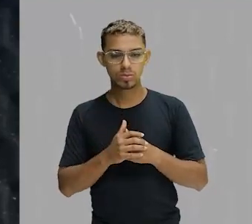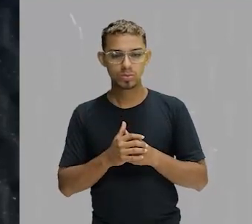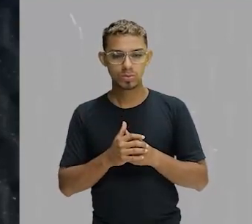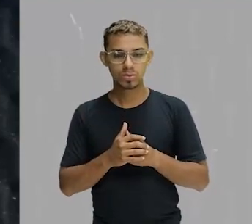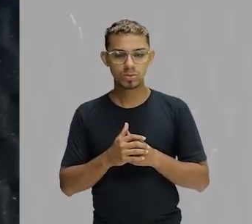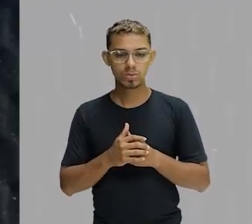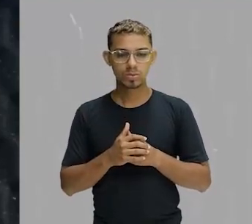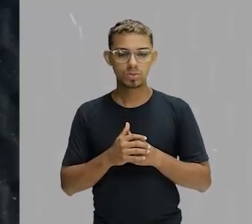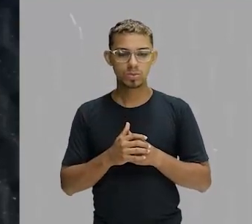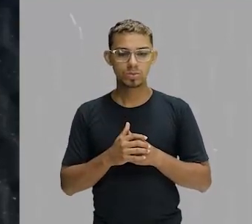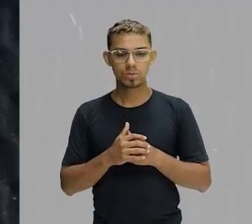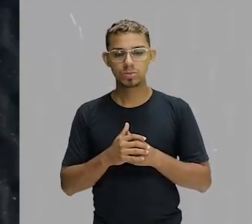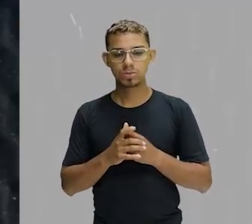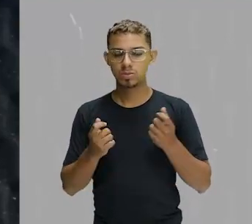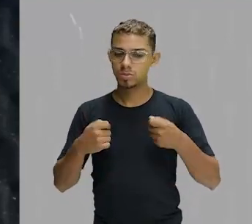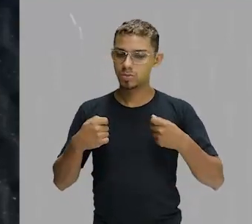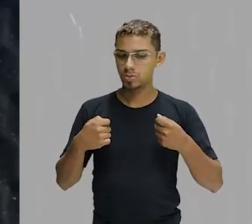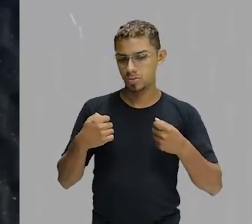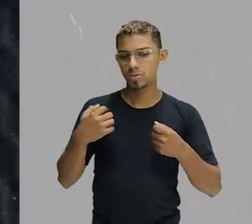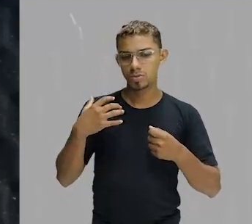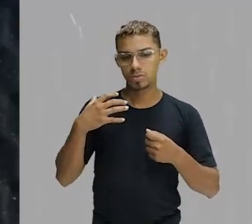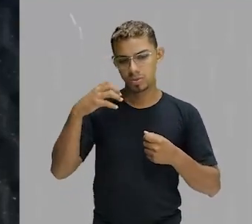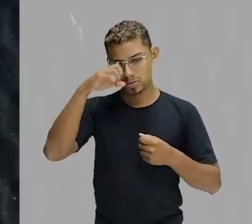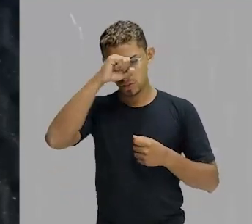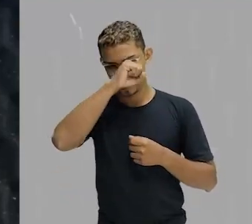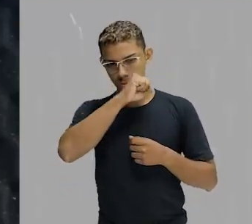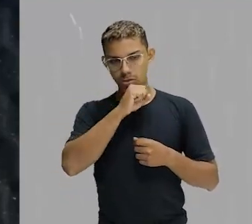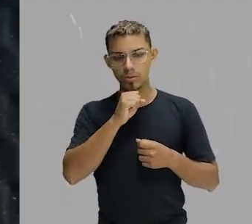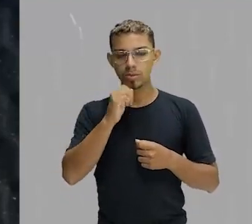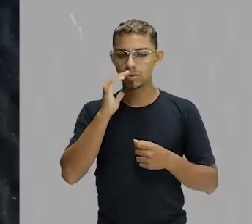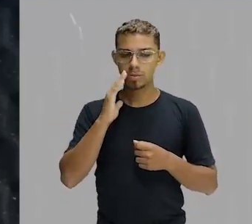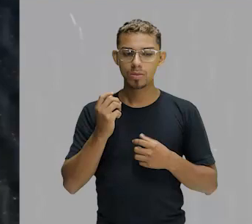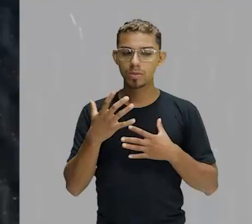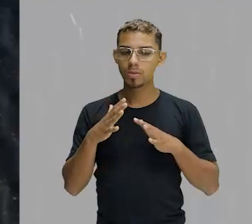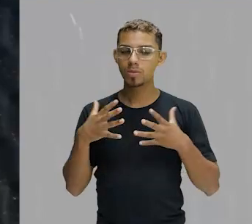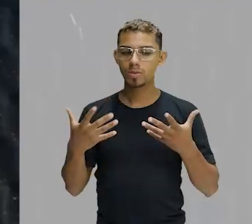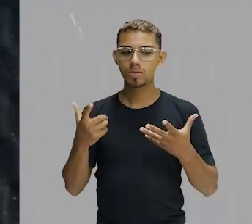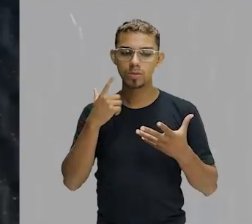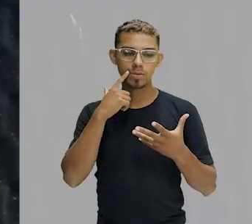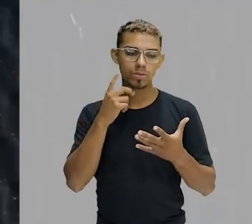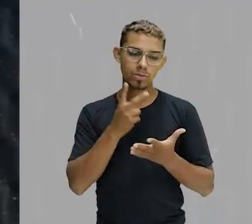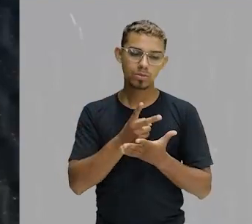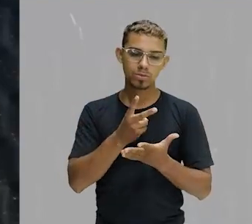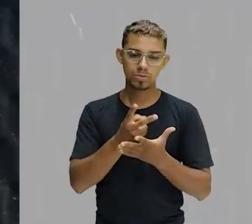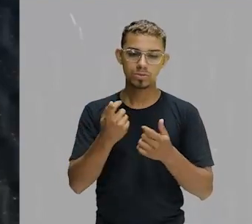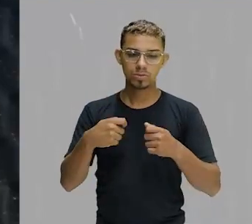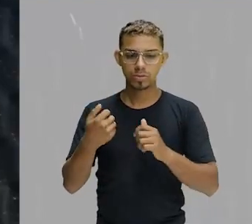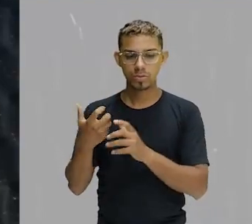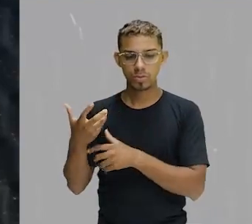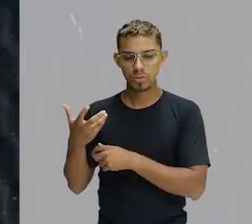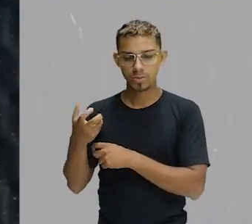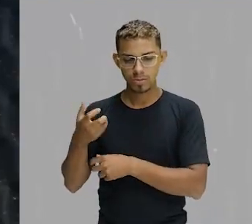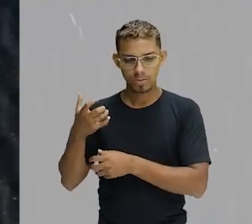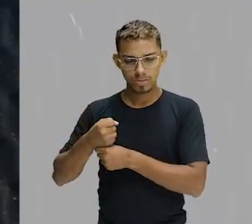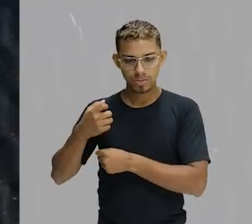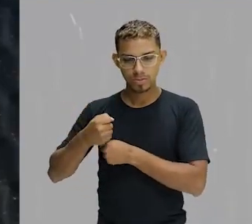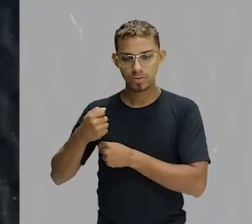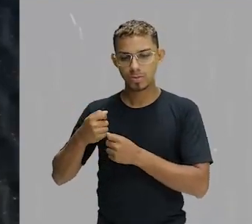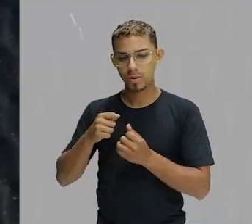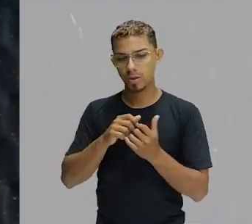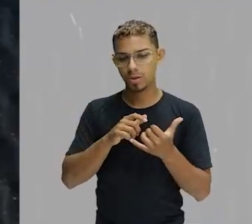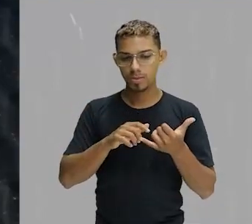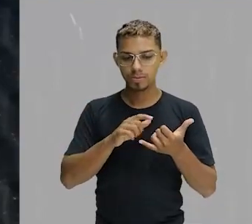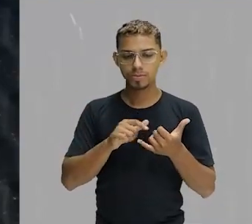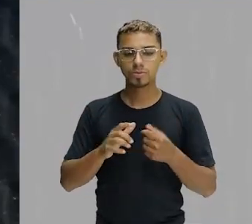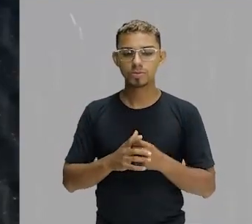algumas potências para ele saber se você realmente sabe qual é a potência que você vai trabalhar, ou sempre tem o suporte da calculadora, tá? Então, você vai